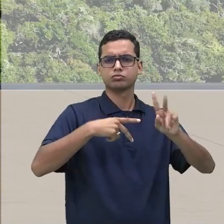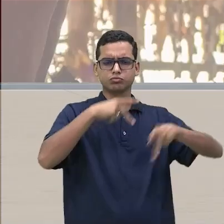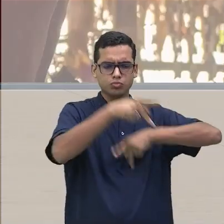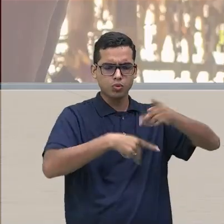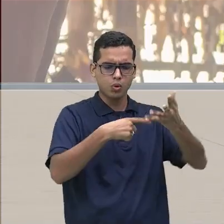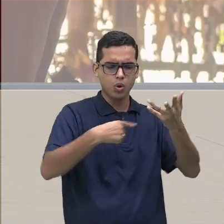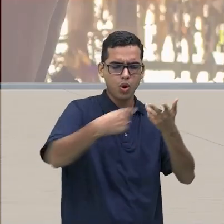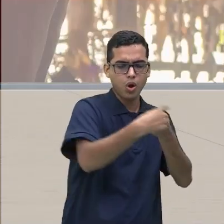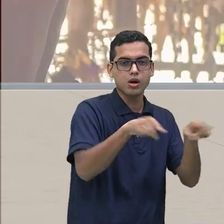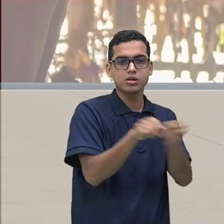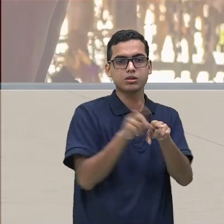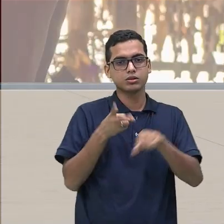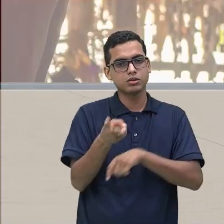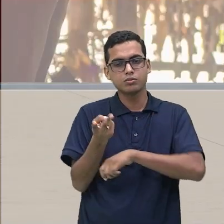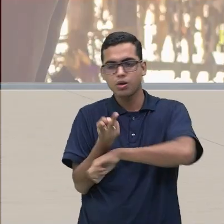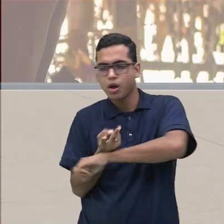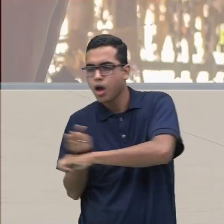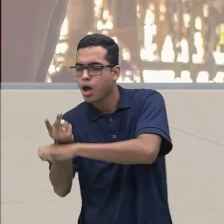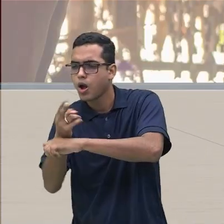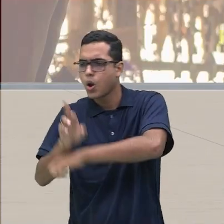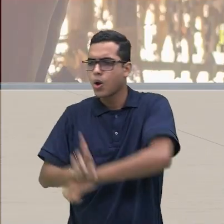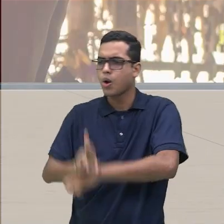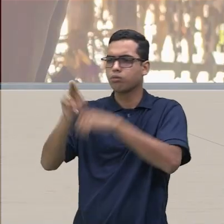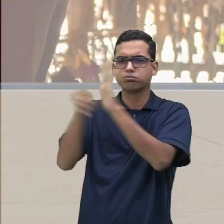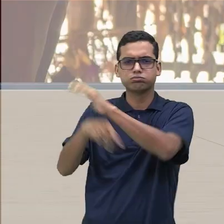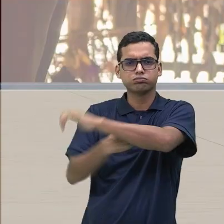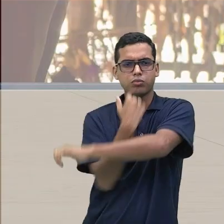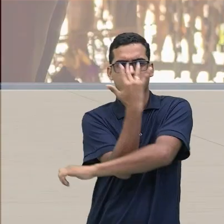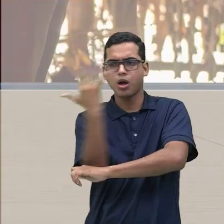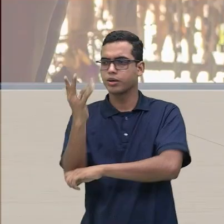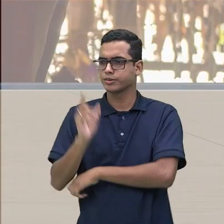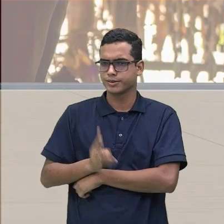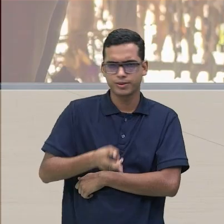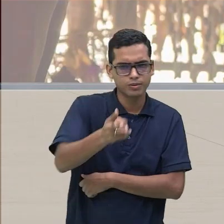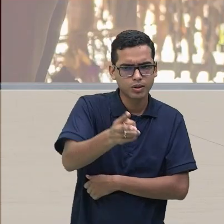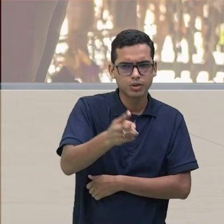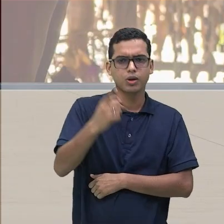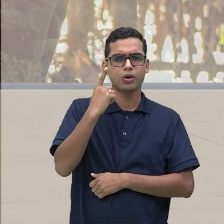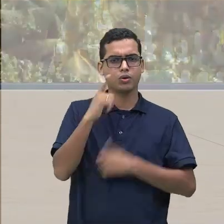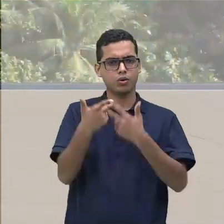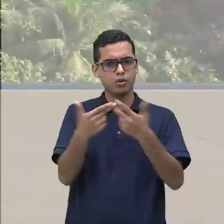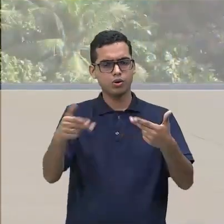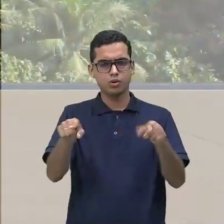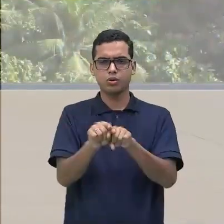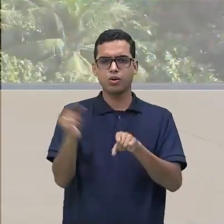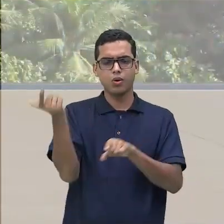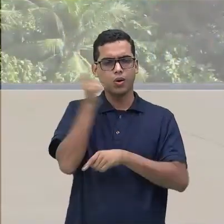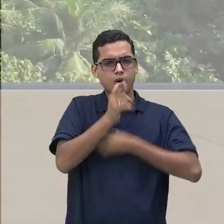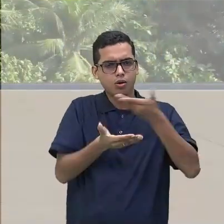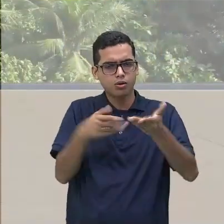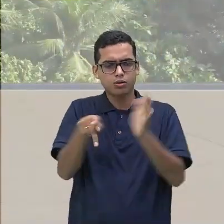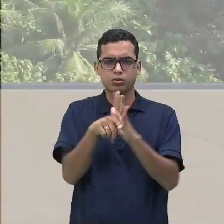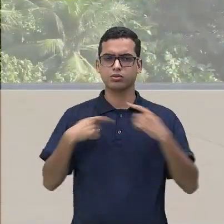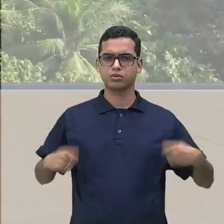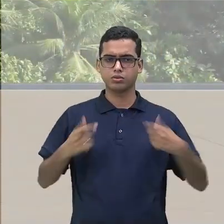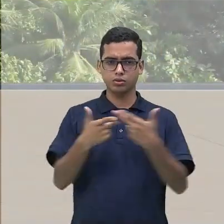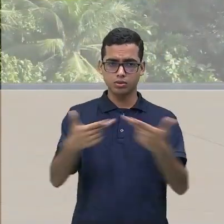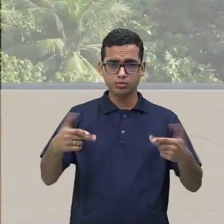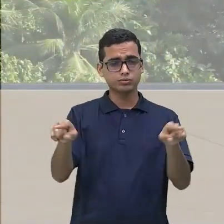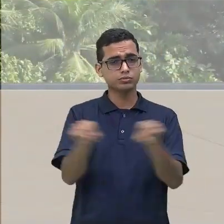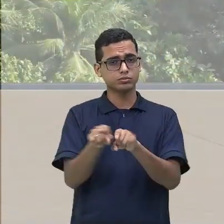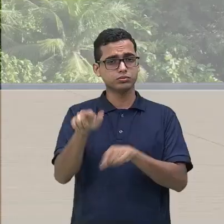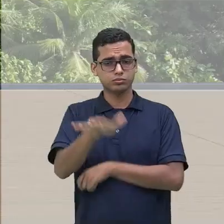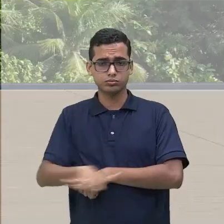os recursos necessários ali para atender às suas necessidades e construir o quê? Seus espaços de vida, né? Então,